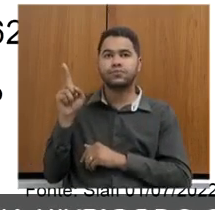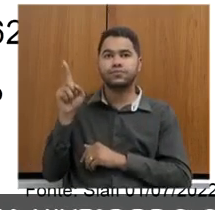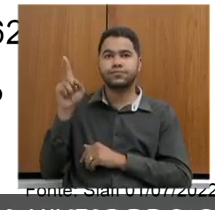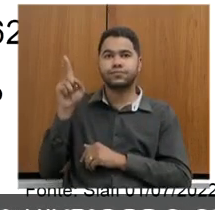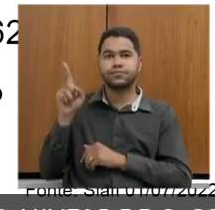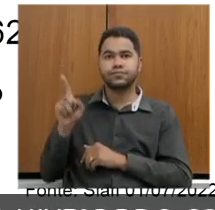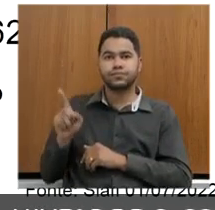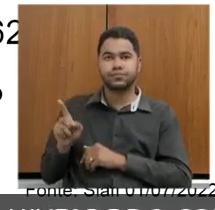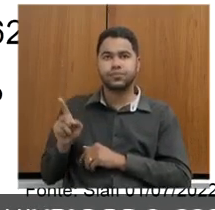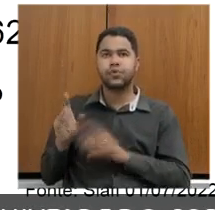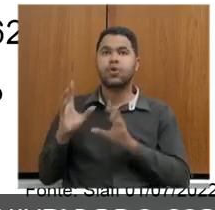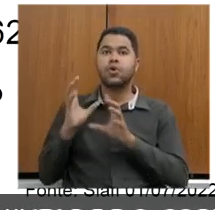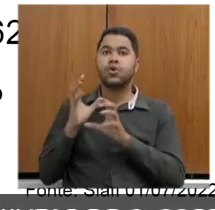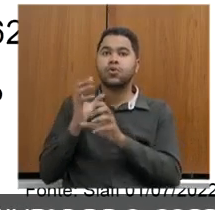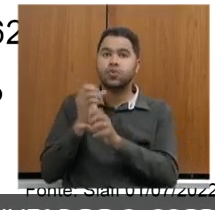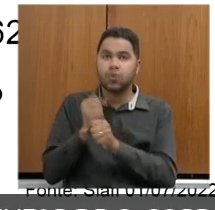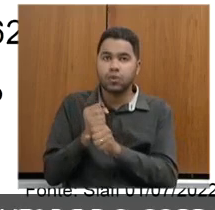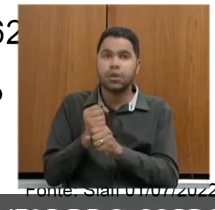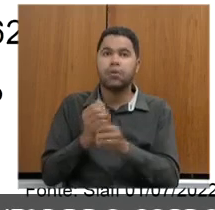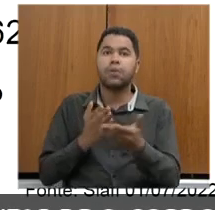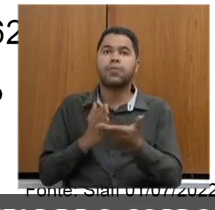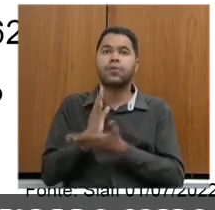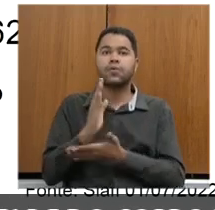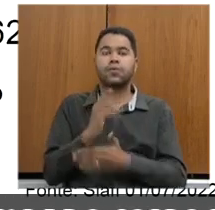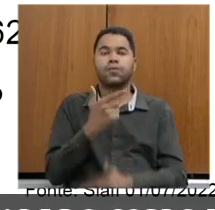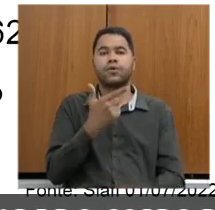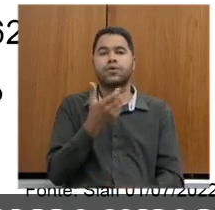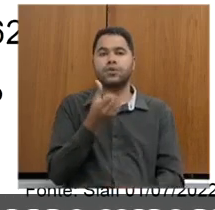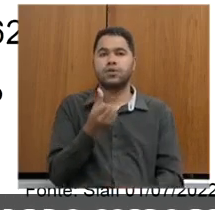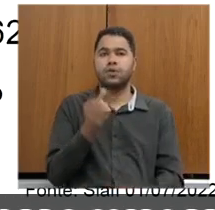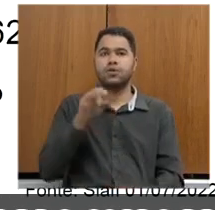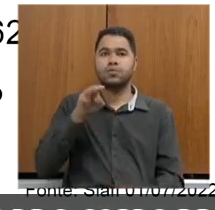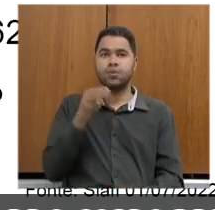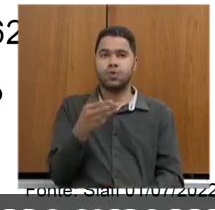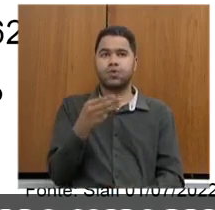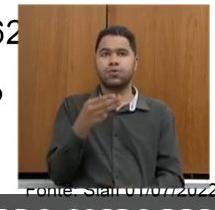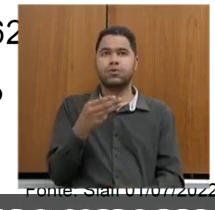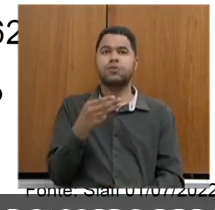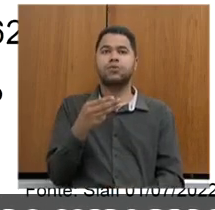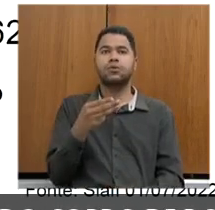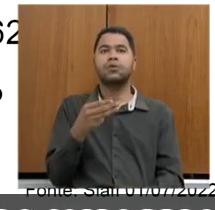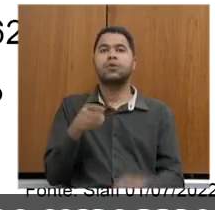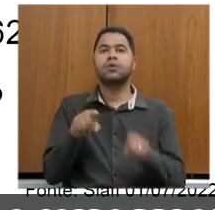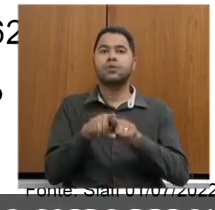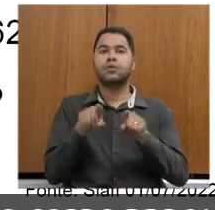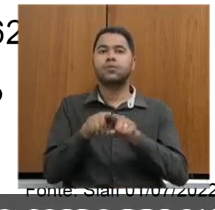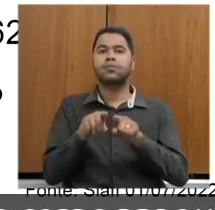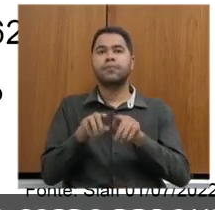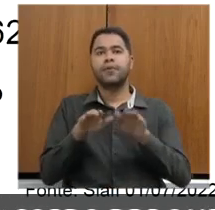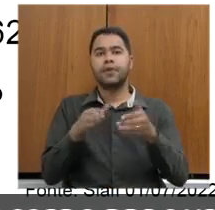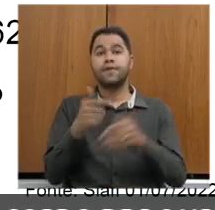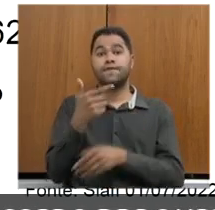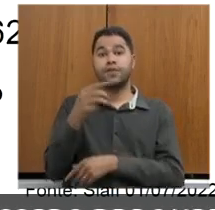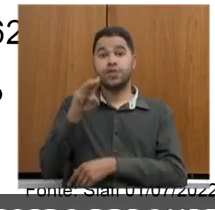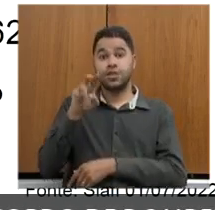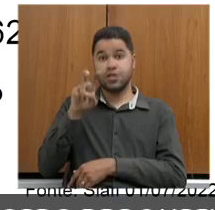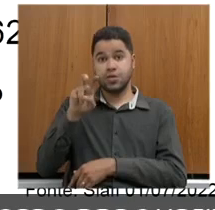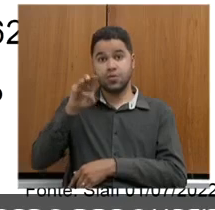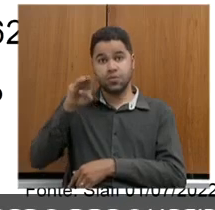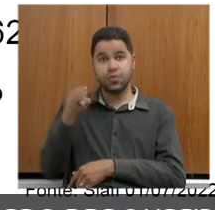5360 Total aprovado no primeiro semestre 26 milhões de Centralizado um total de vinte e cinco